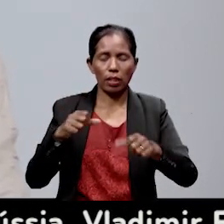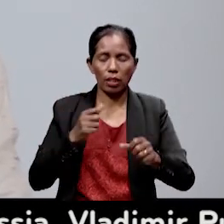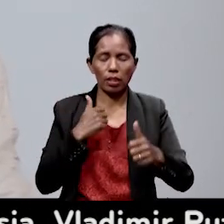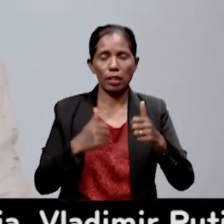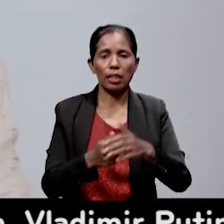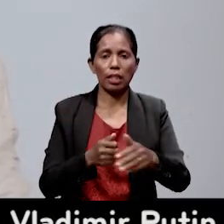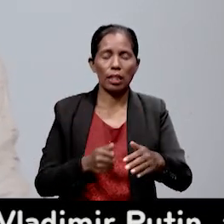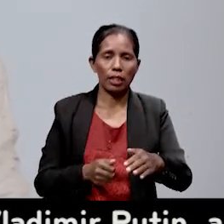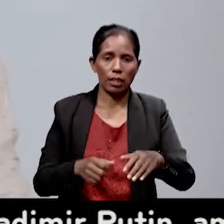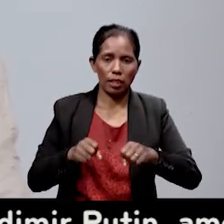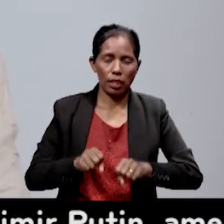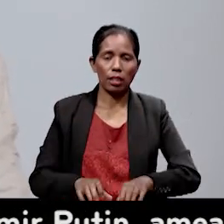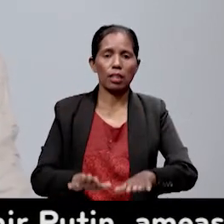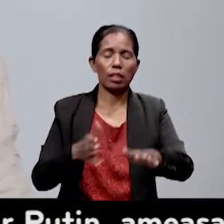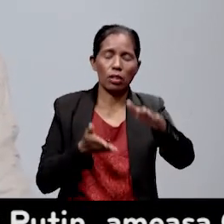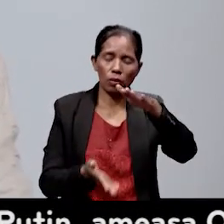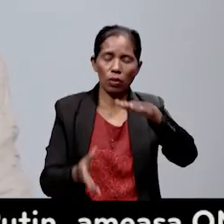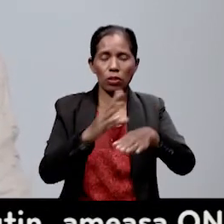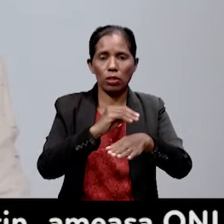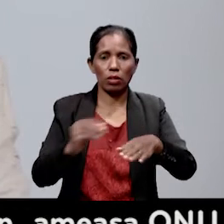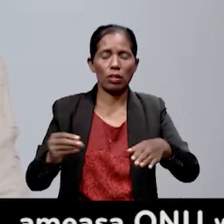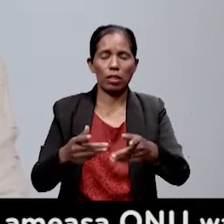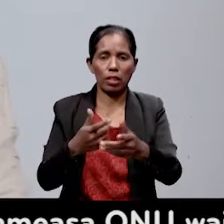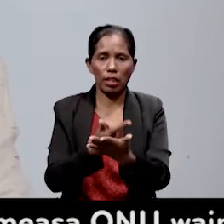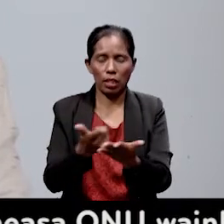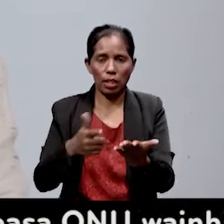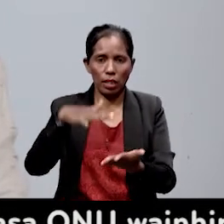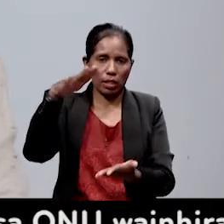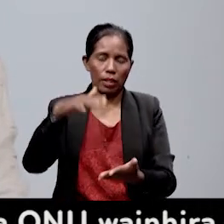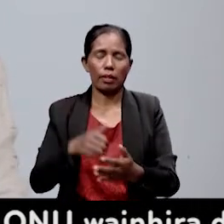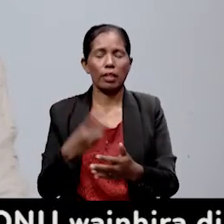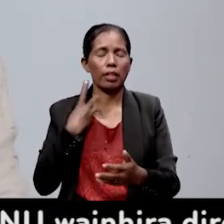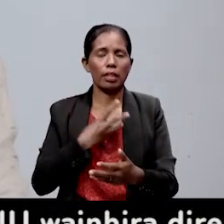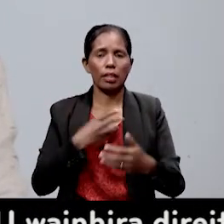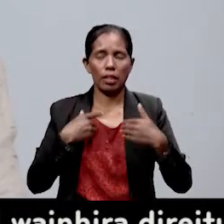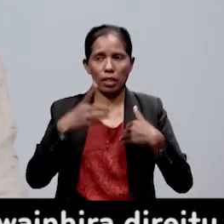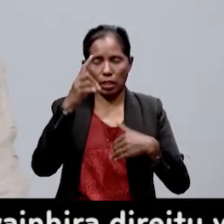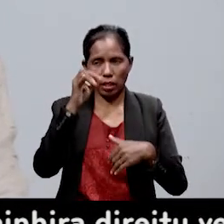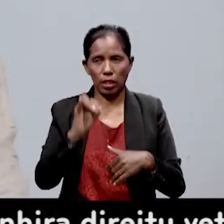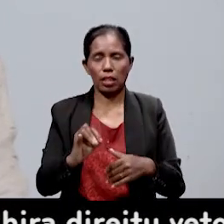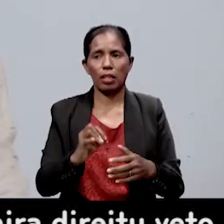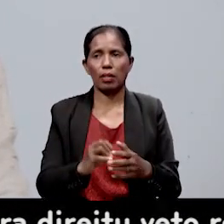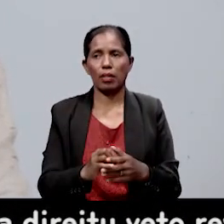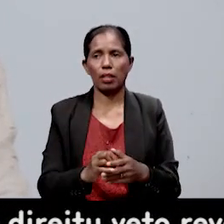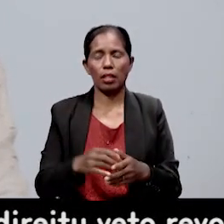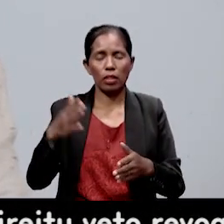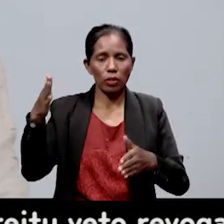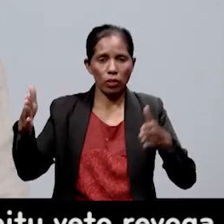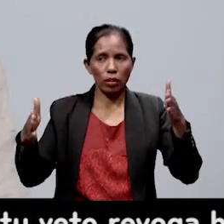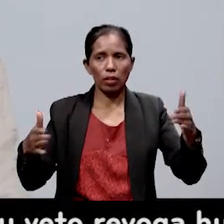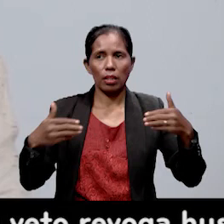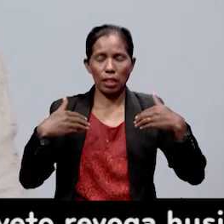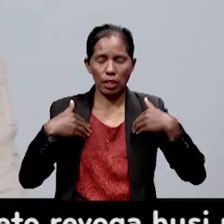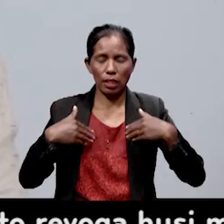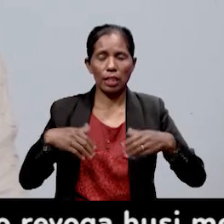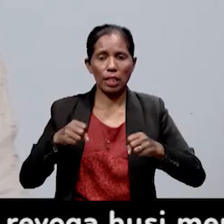a raileta no e a atmosfera. Anse ita ruto até ne katak ita e a dili ne sorsori net e a baleia